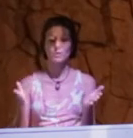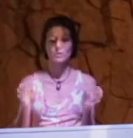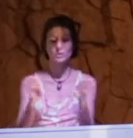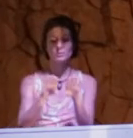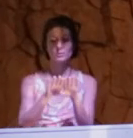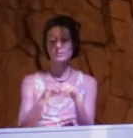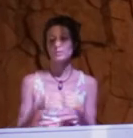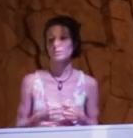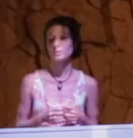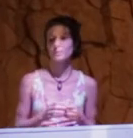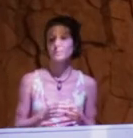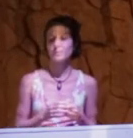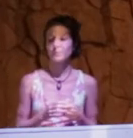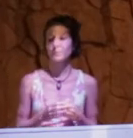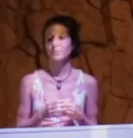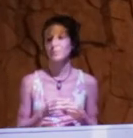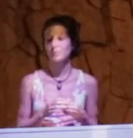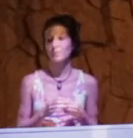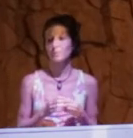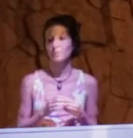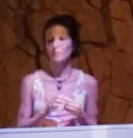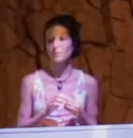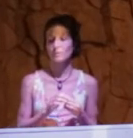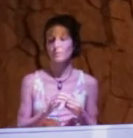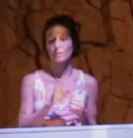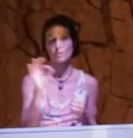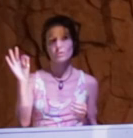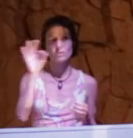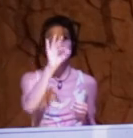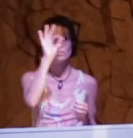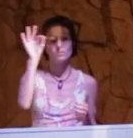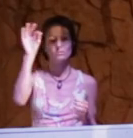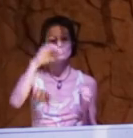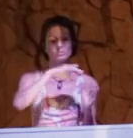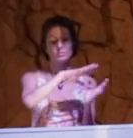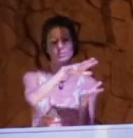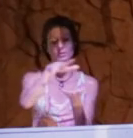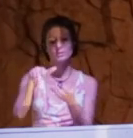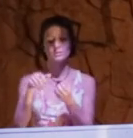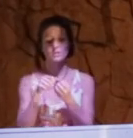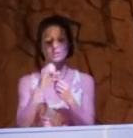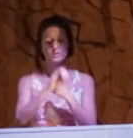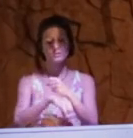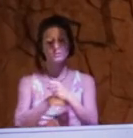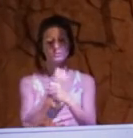e como a gente está vivendo este momento. Chama Voo das Abelhas da Terra. Está no site lá